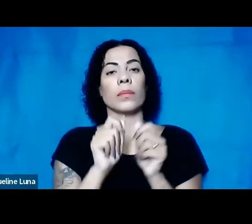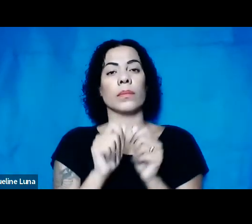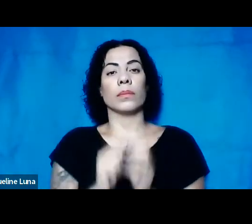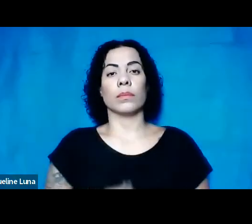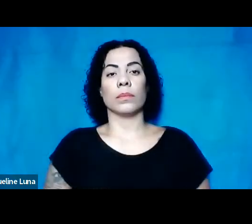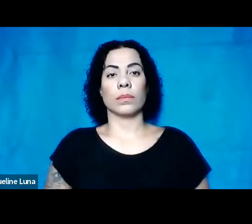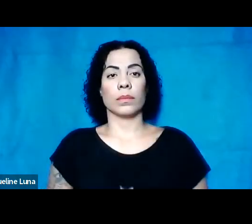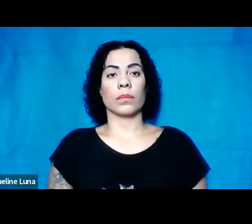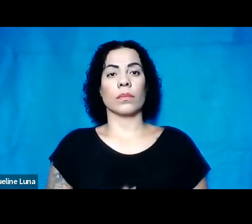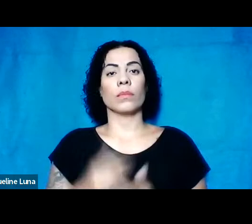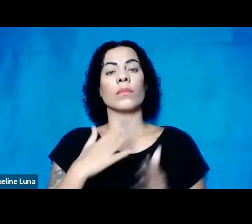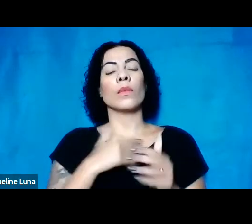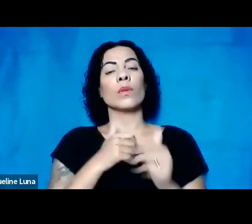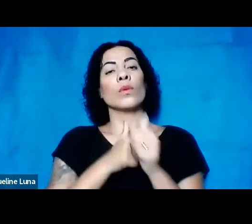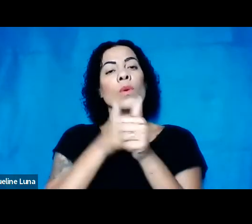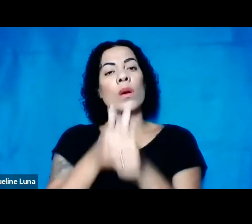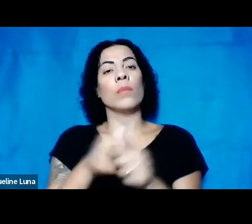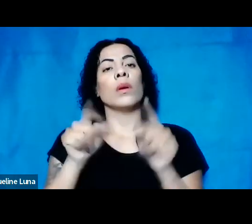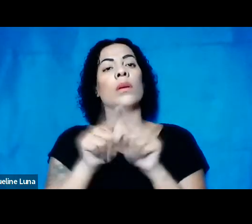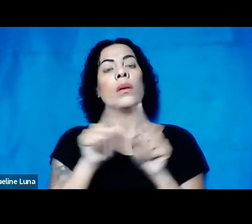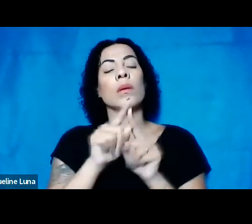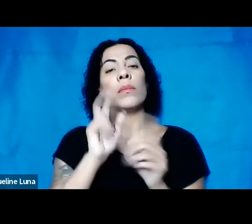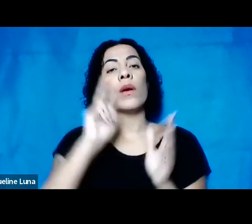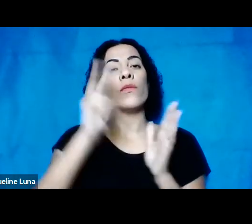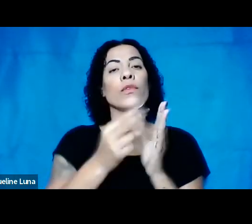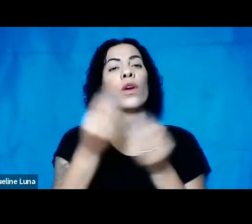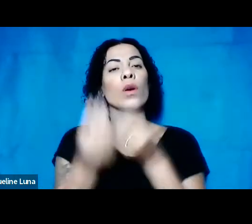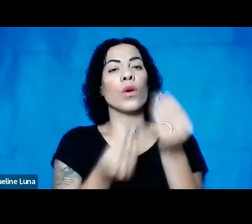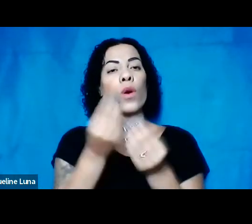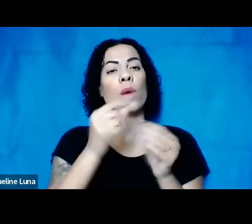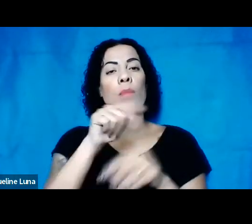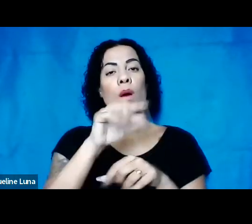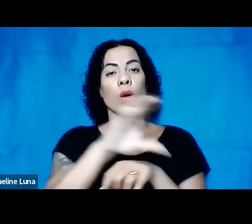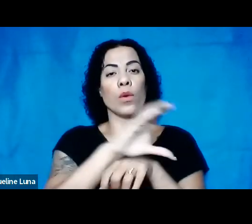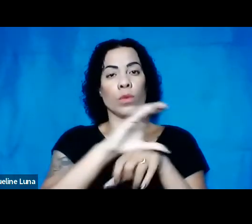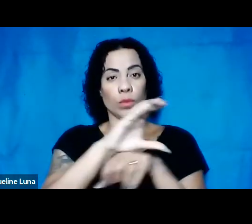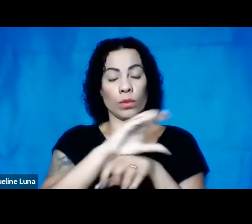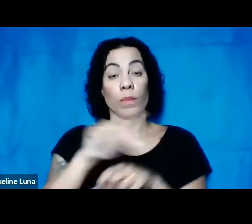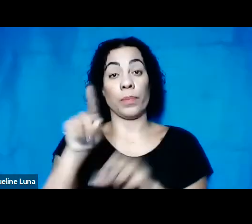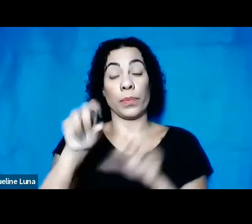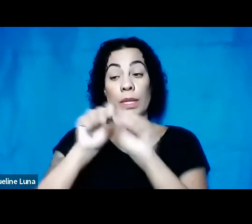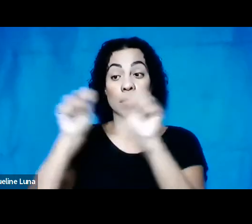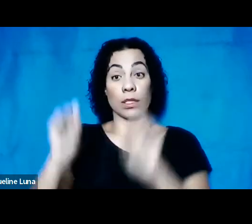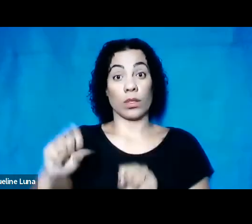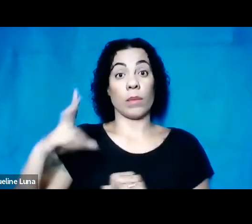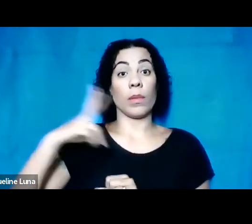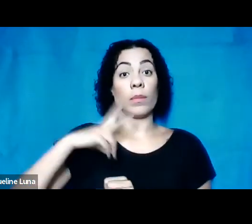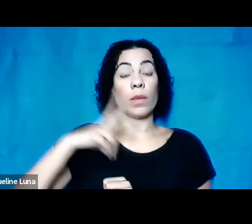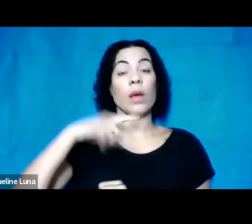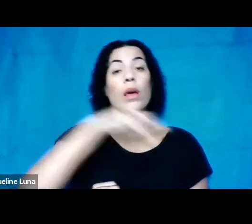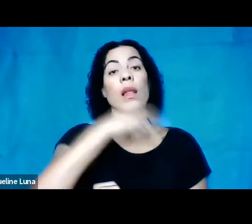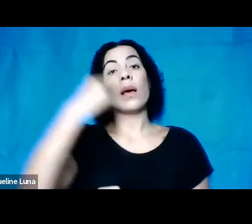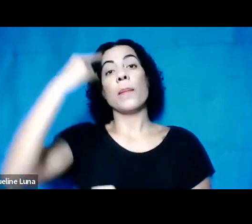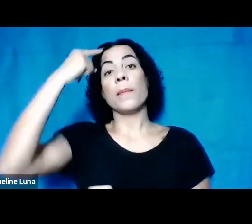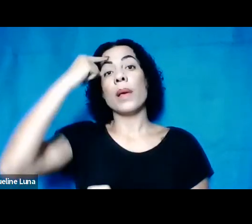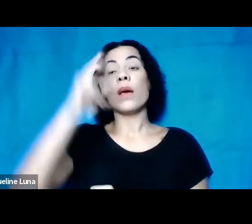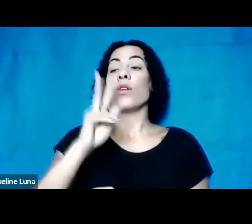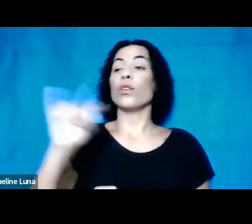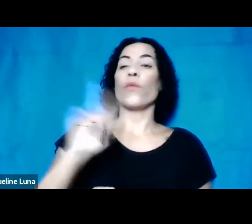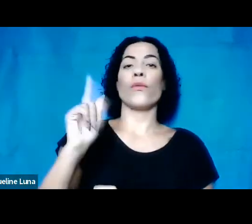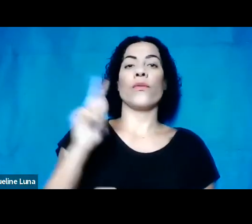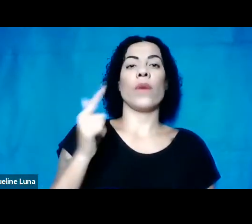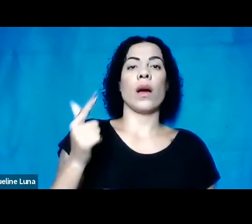os bastidores da Constituição, o sistema privado, ele tinha a expectativa de não haver SUS, de